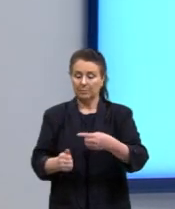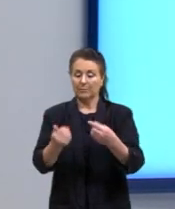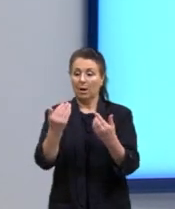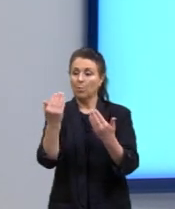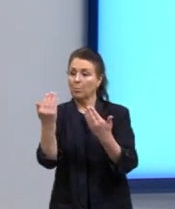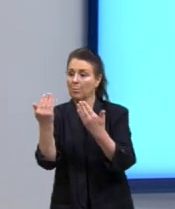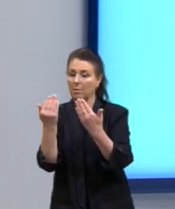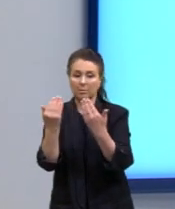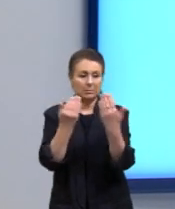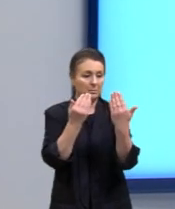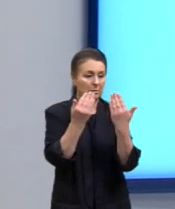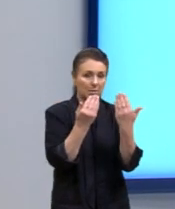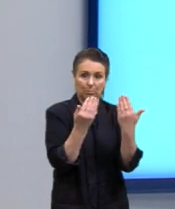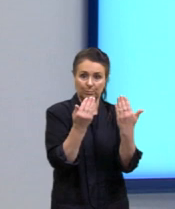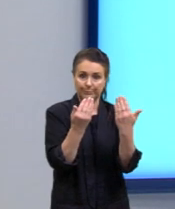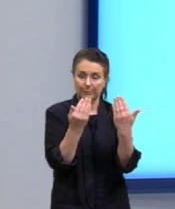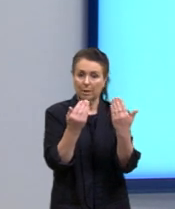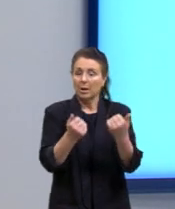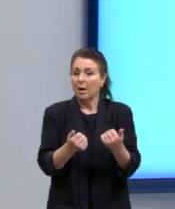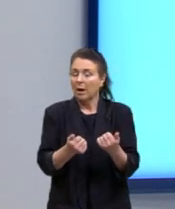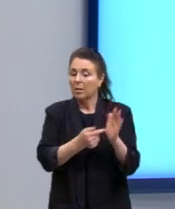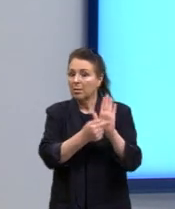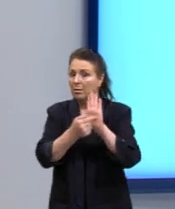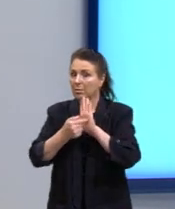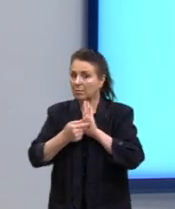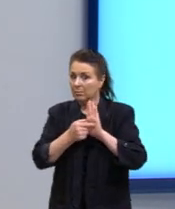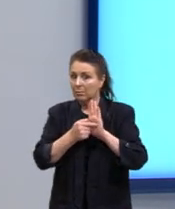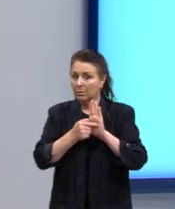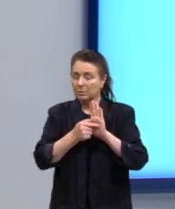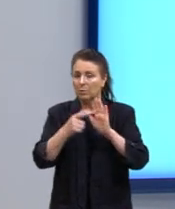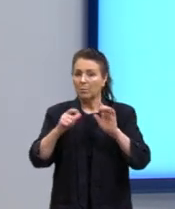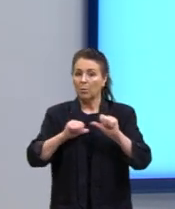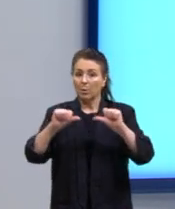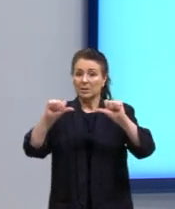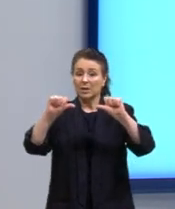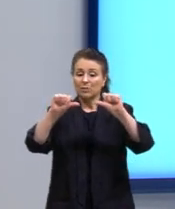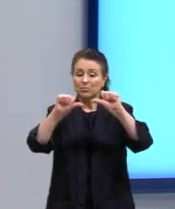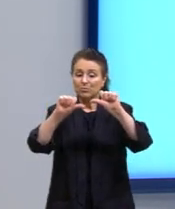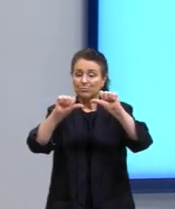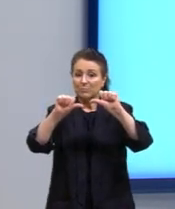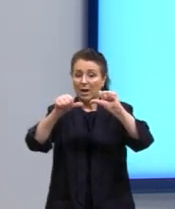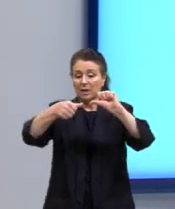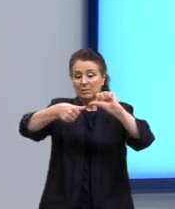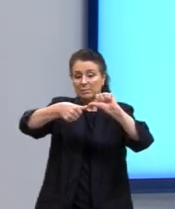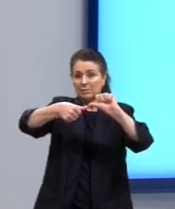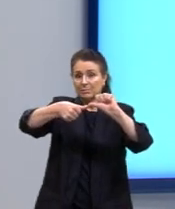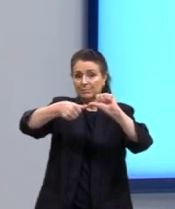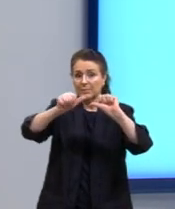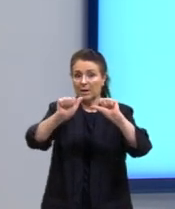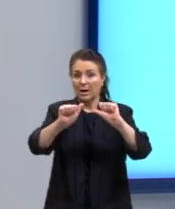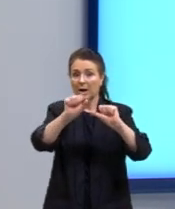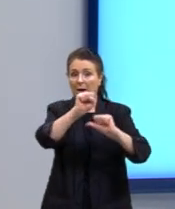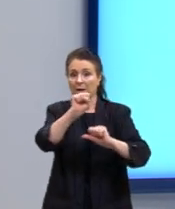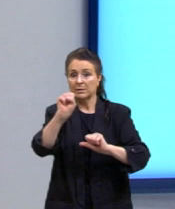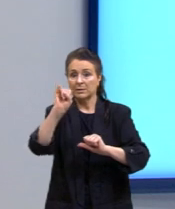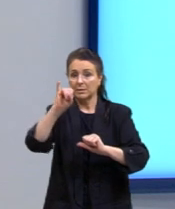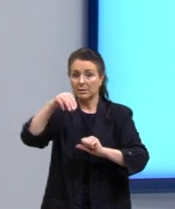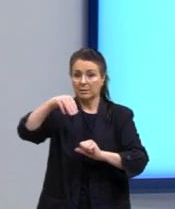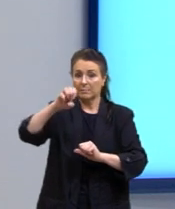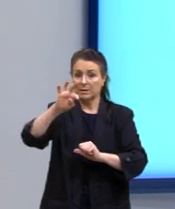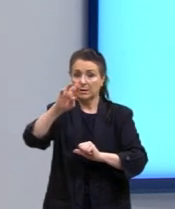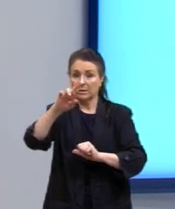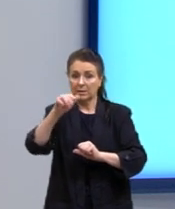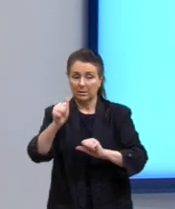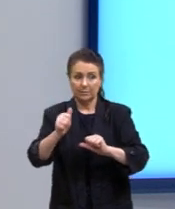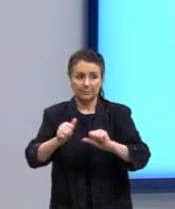a mediana nos fornece uma medida de assimetria da distribuição em particular uma